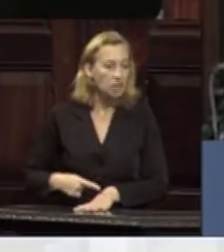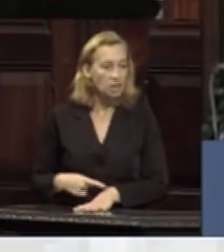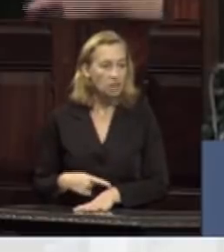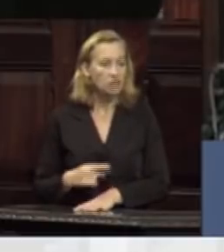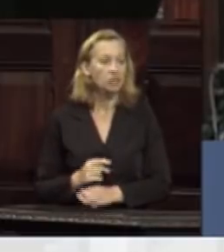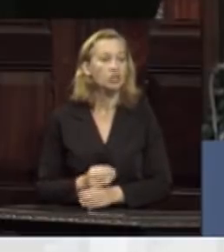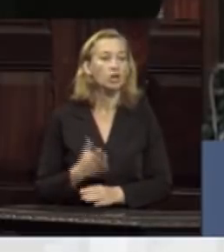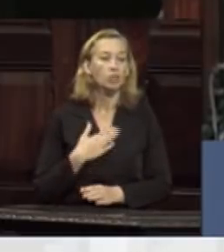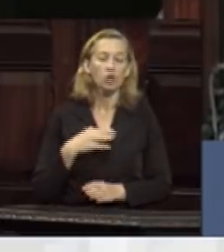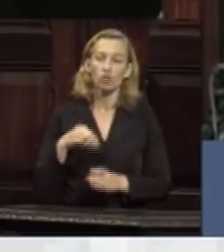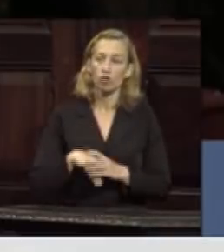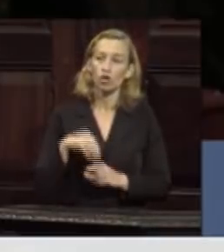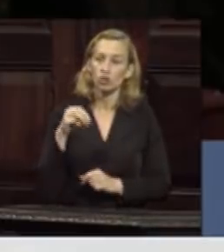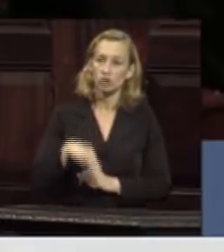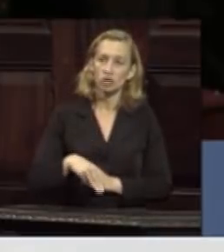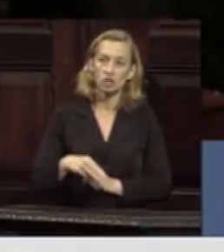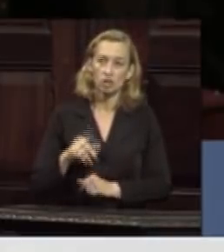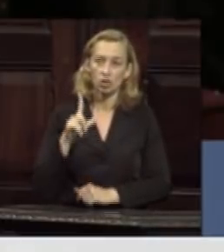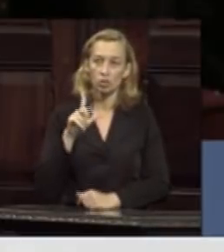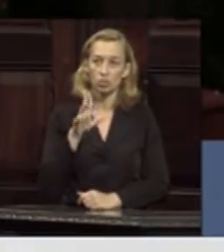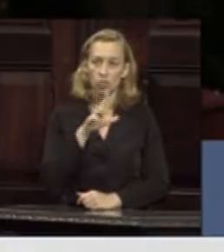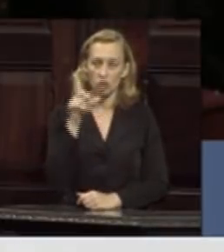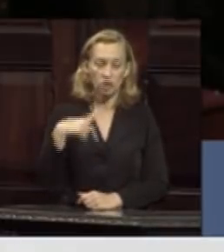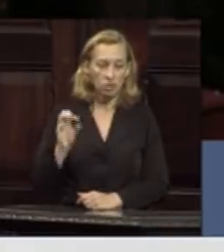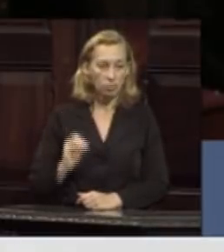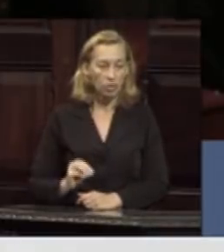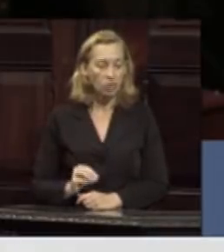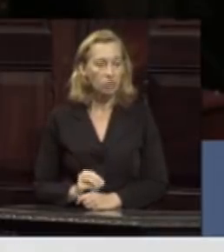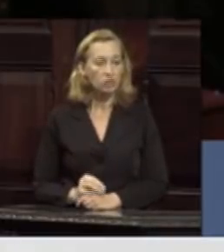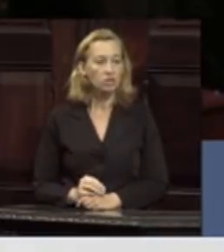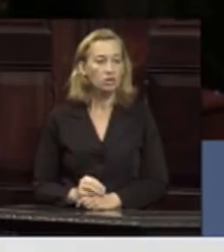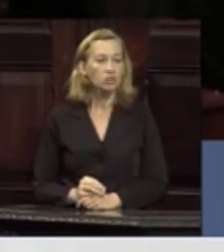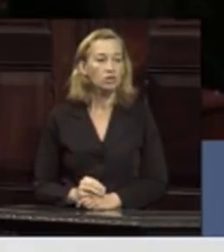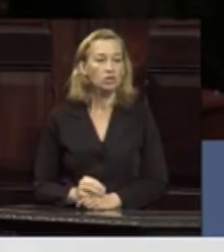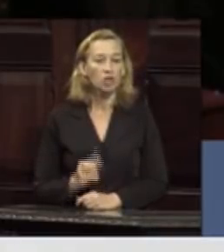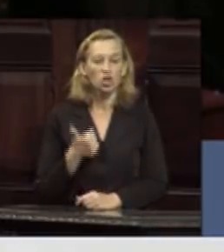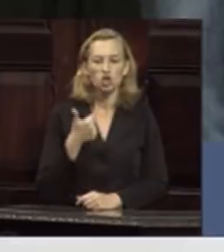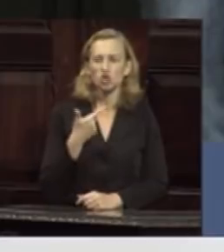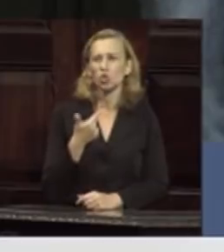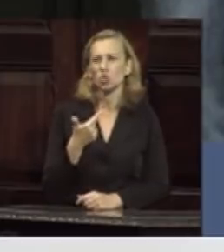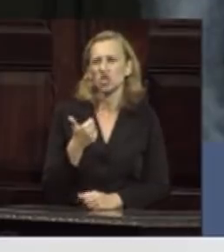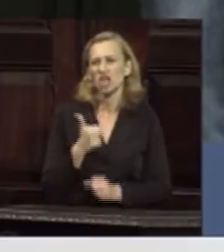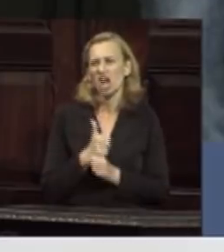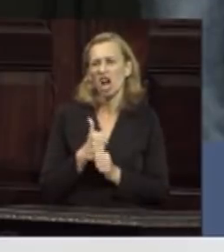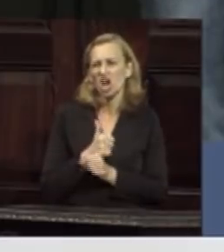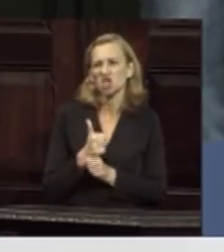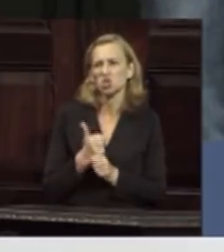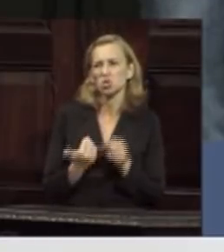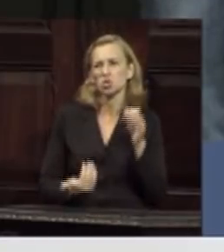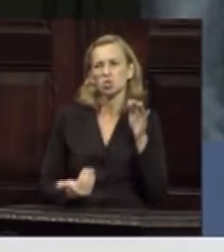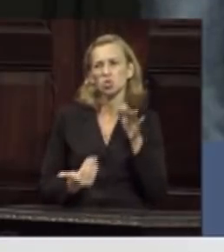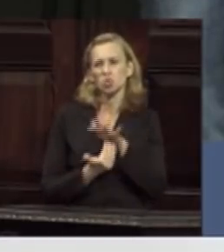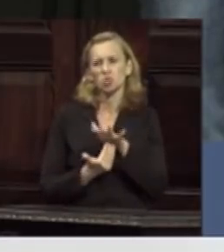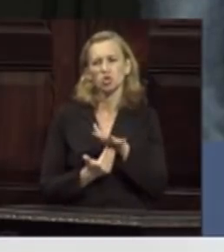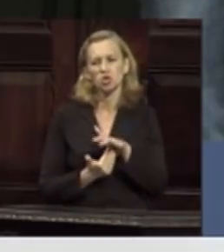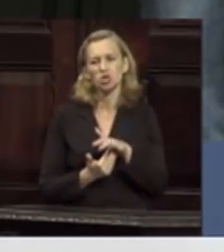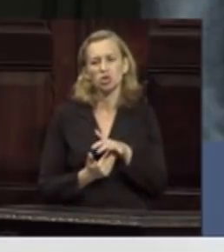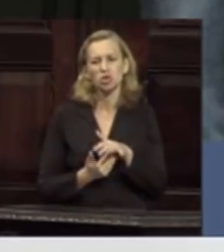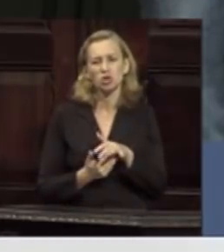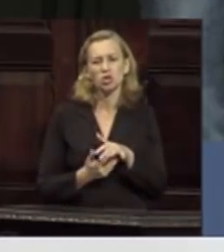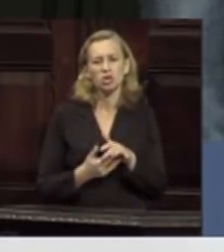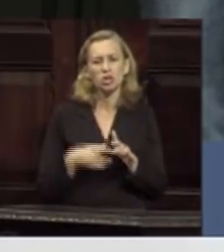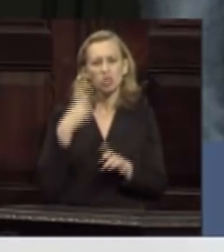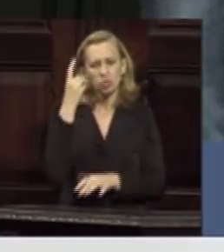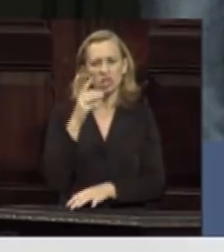encaminha o voto sim à emenda do deputado Luiz Paulo e lembra que nos últimos 12 anos, o deputado Conte Bittencourt trouxe essa informação à